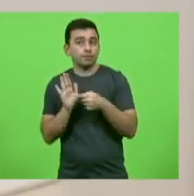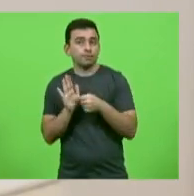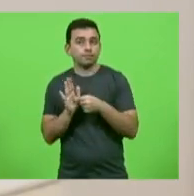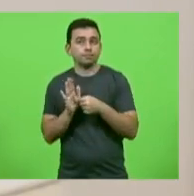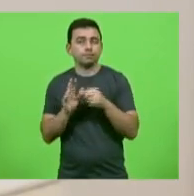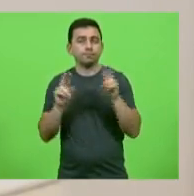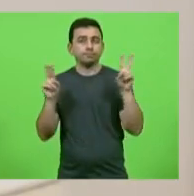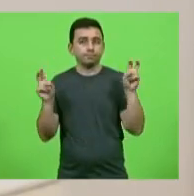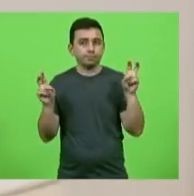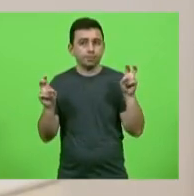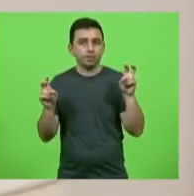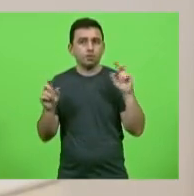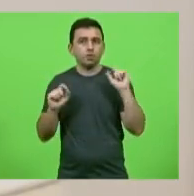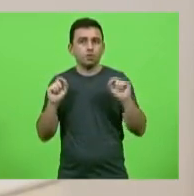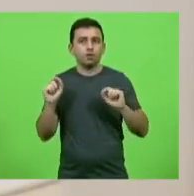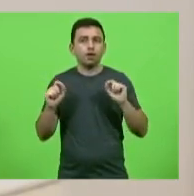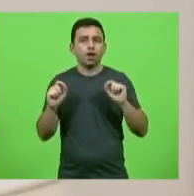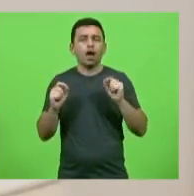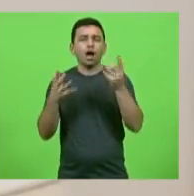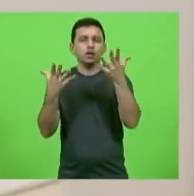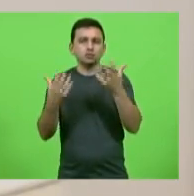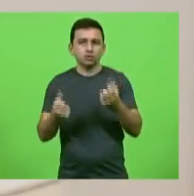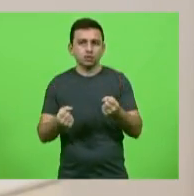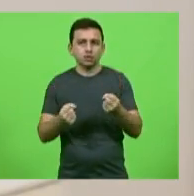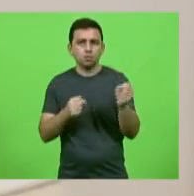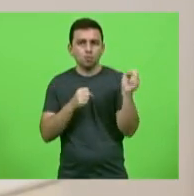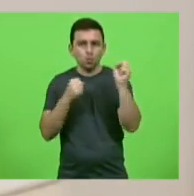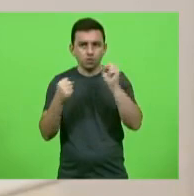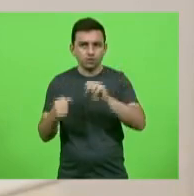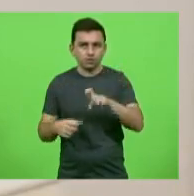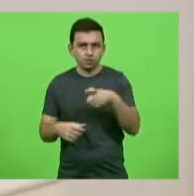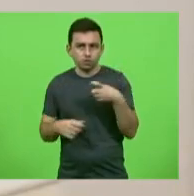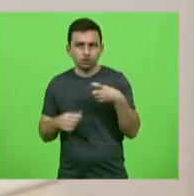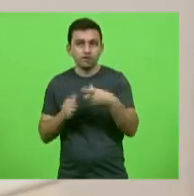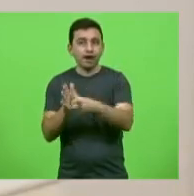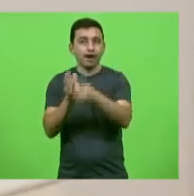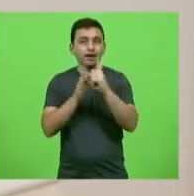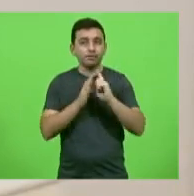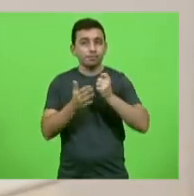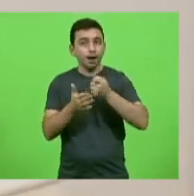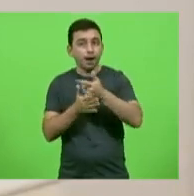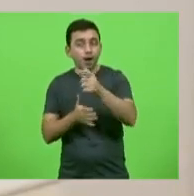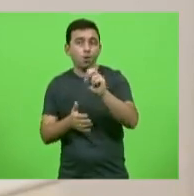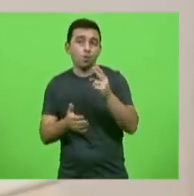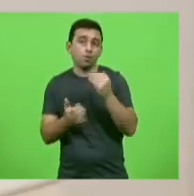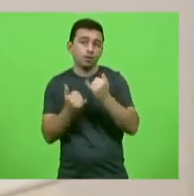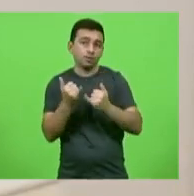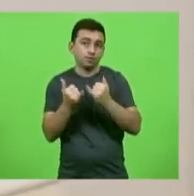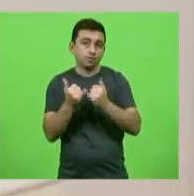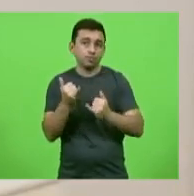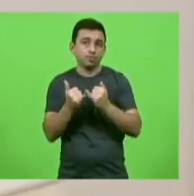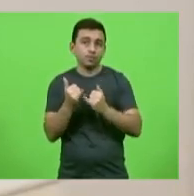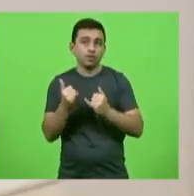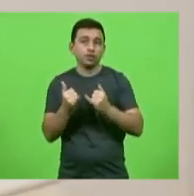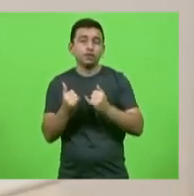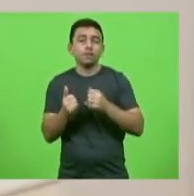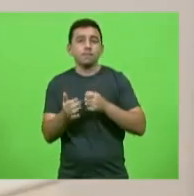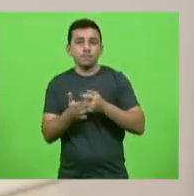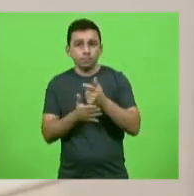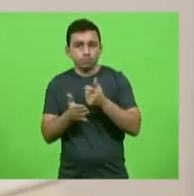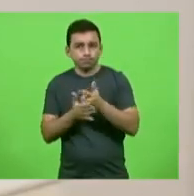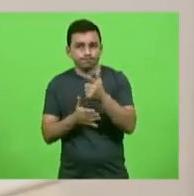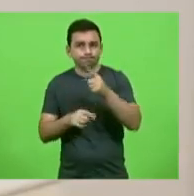aspas, autoriza o Poder Executivo a antecipar parcial ou totalmente os pagamentos nas contratações de